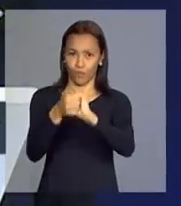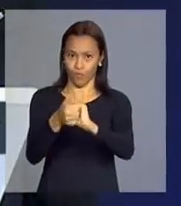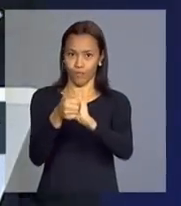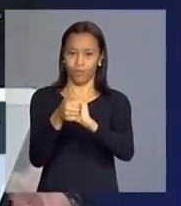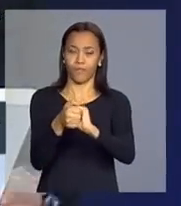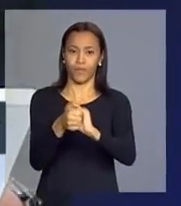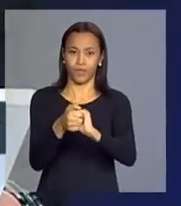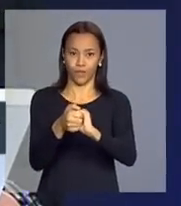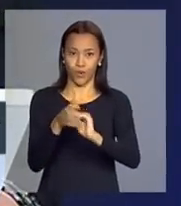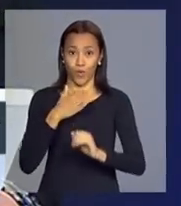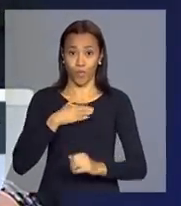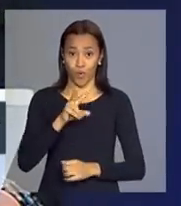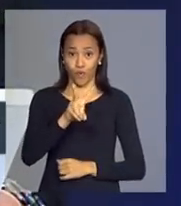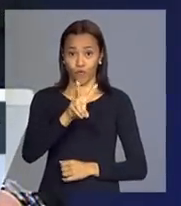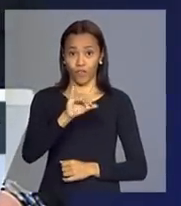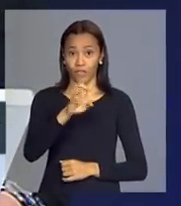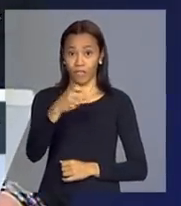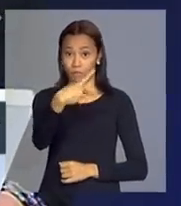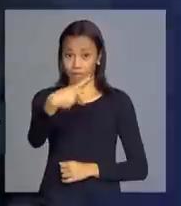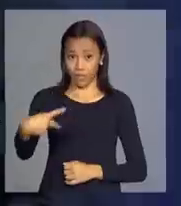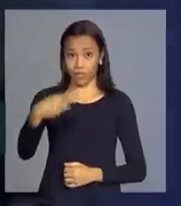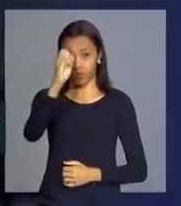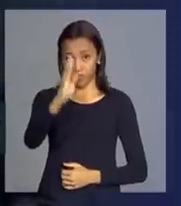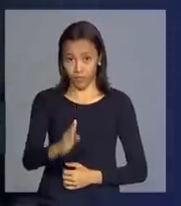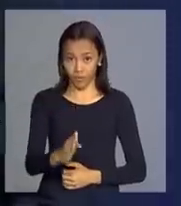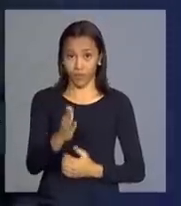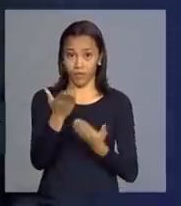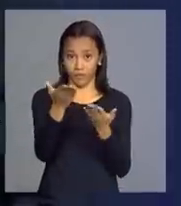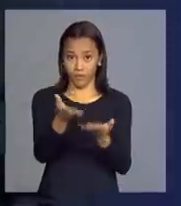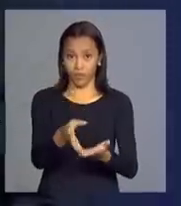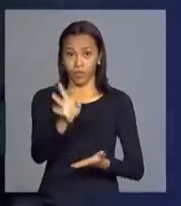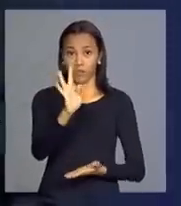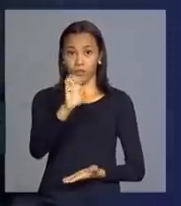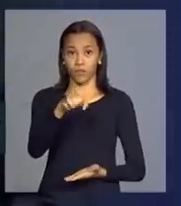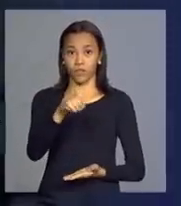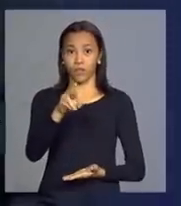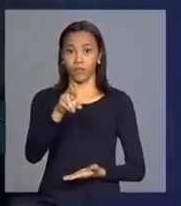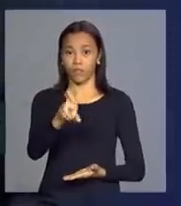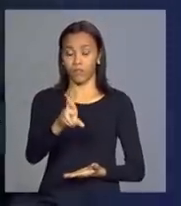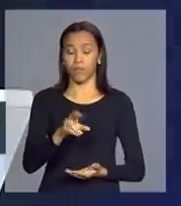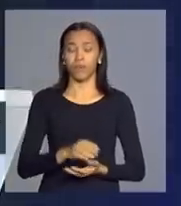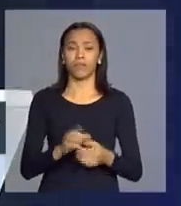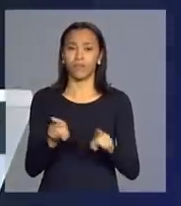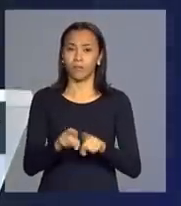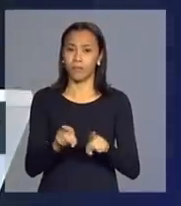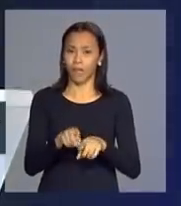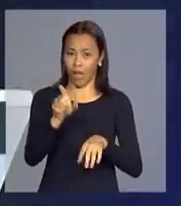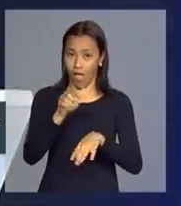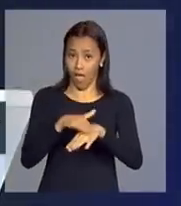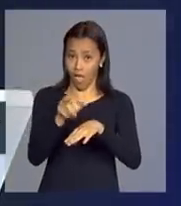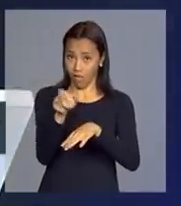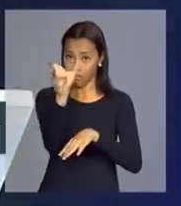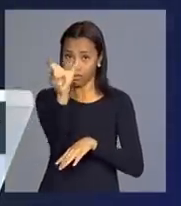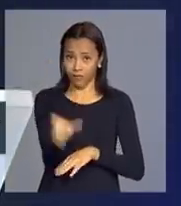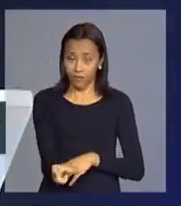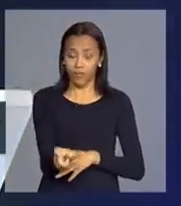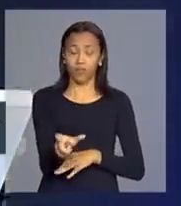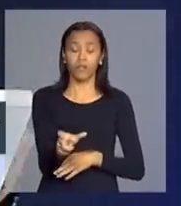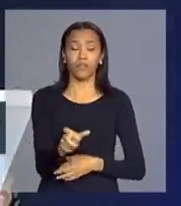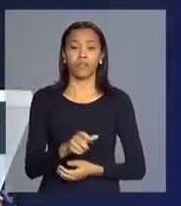o meu vice-presidente da República, Michel Temer, uma figura aqui